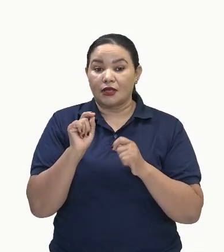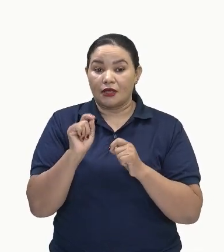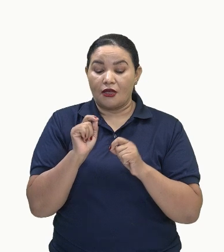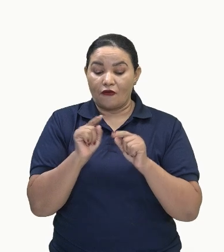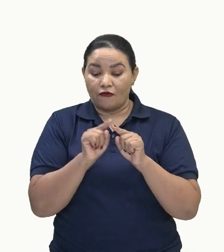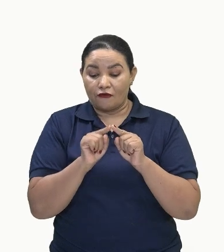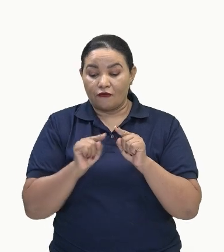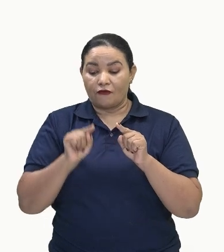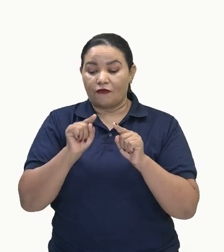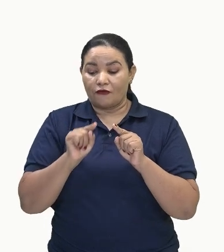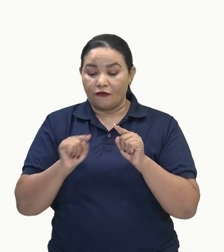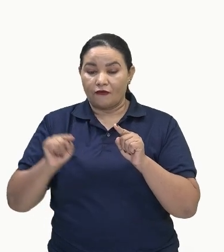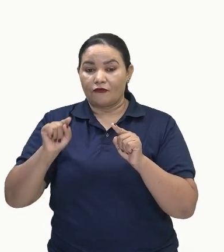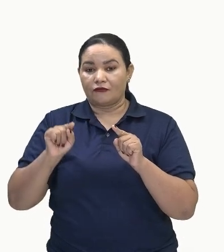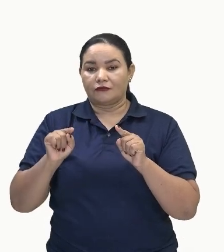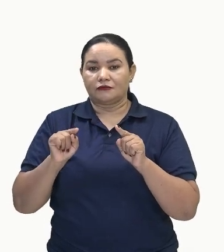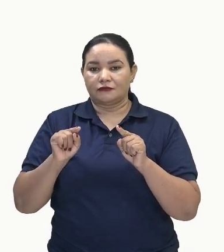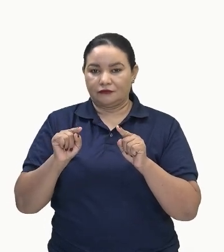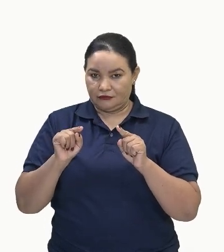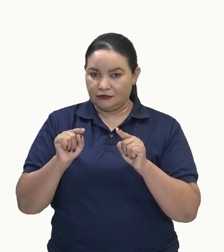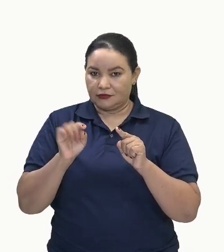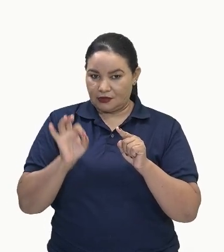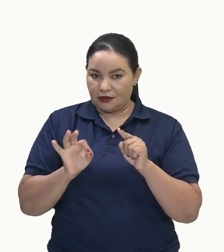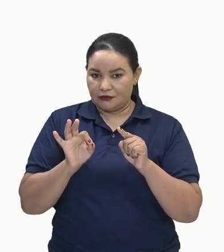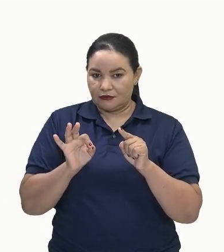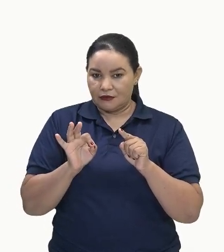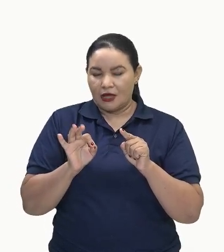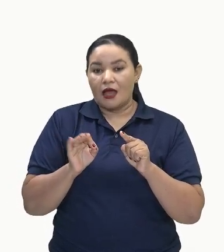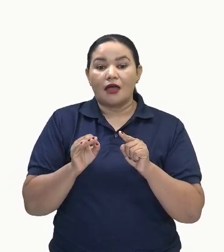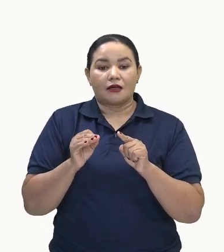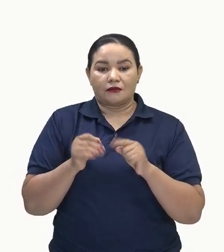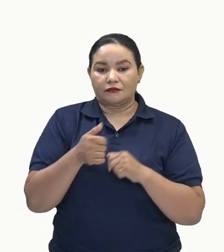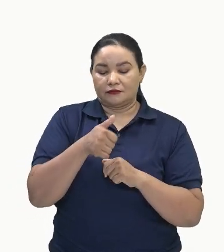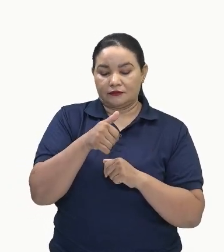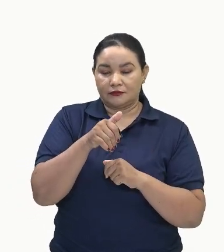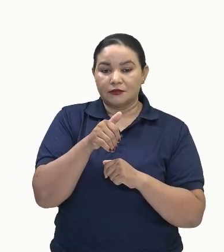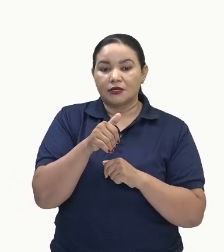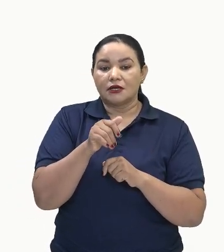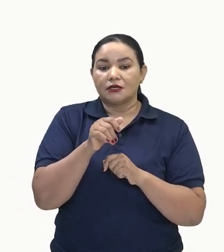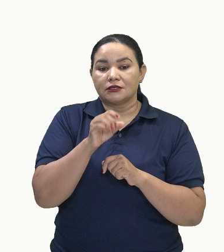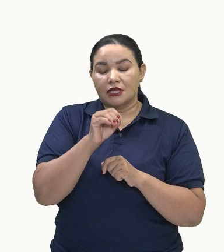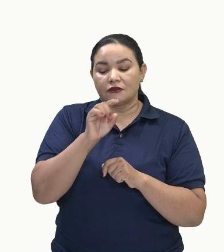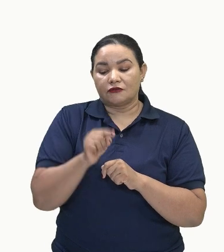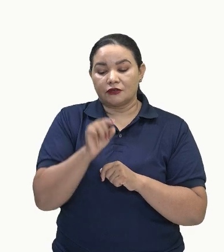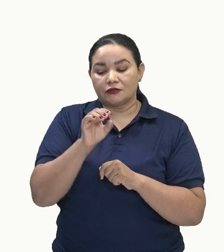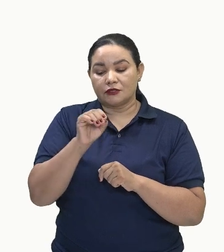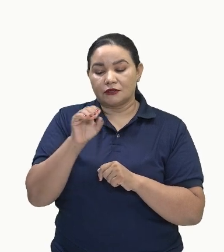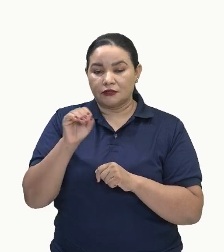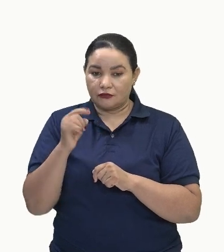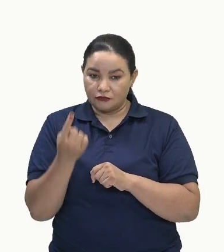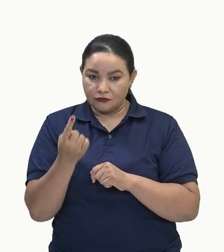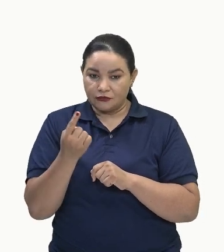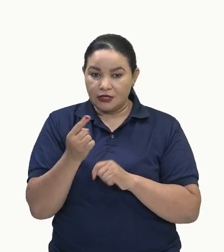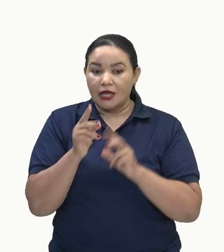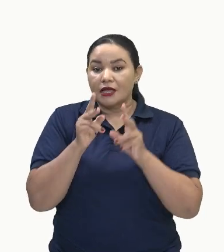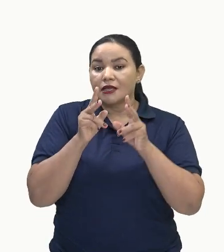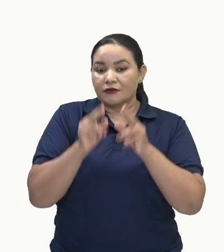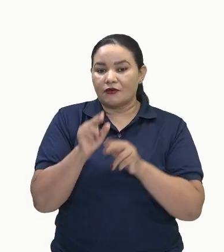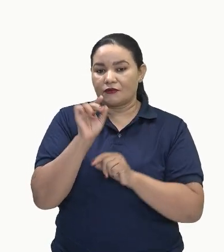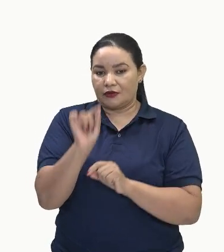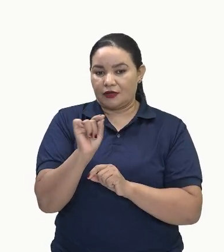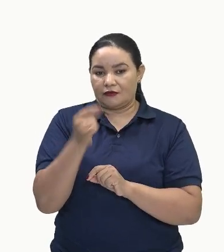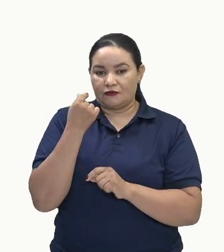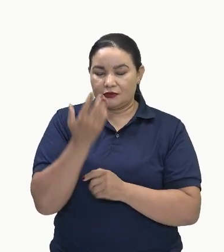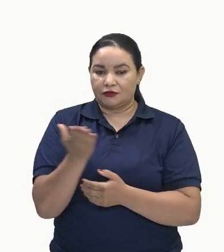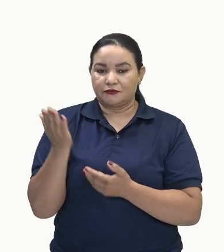casas decimais, certo? Aí você vai dizer o seguinte, que 0,001 é igual,